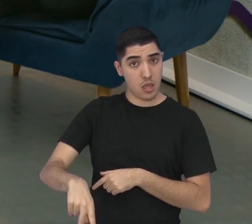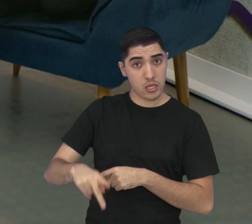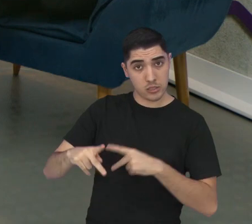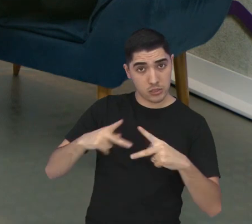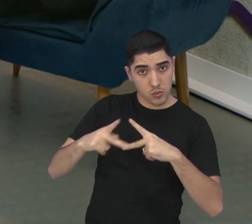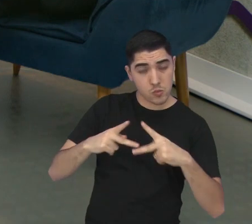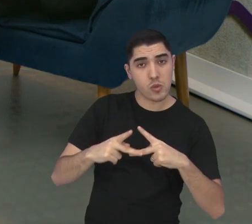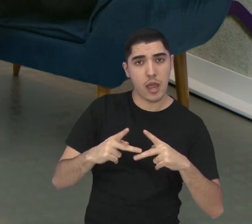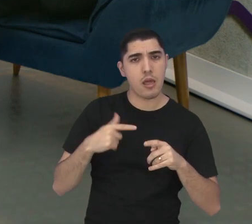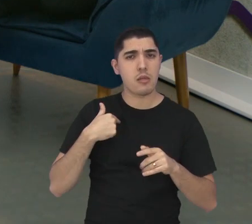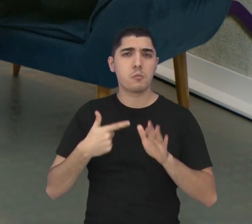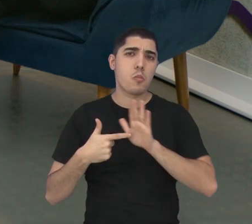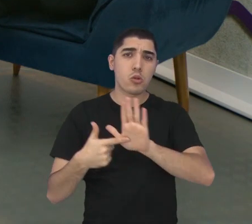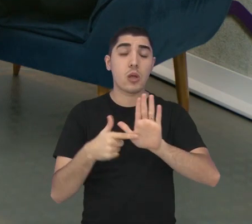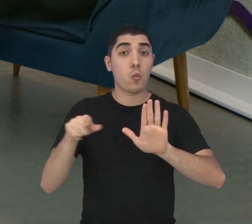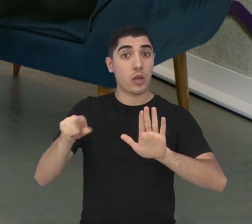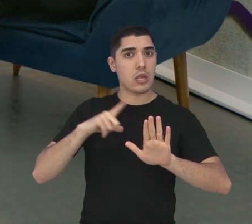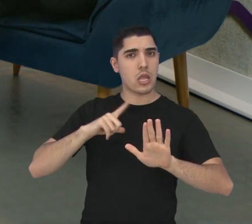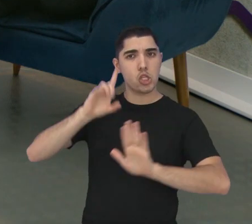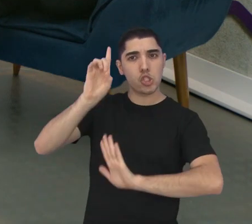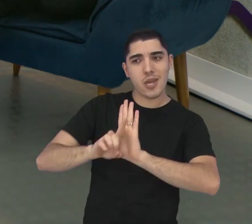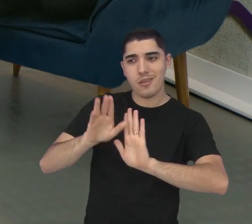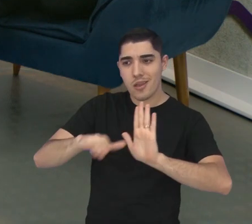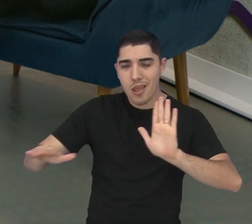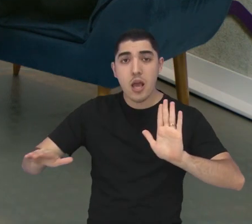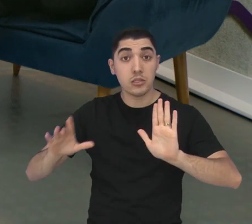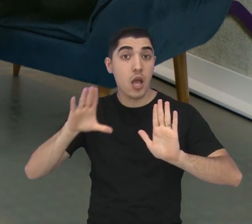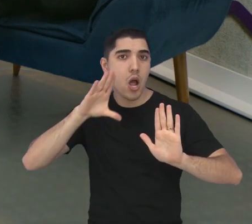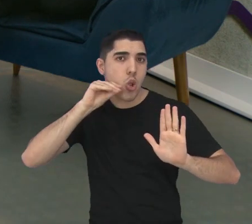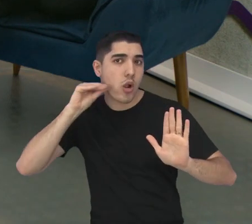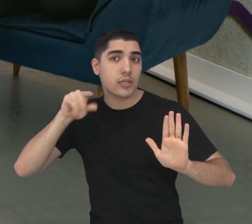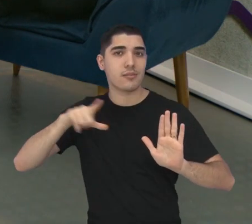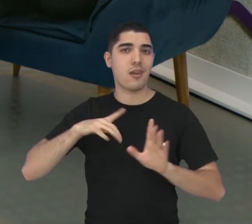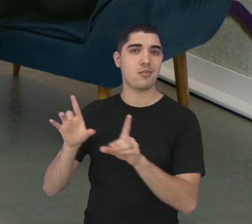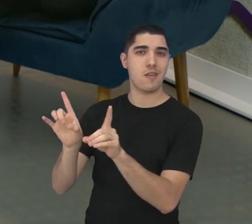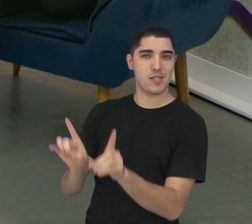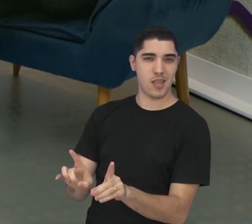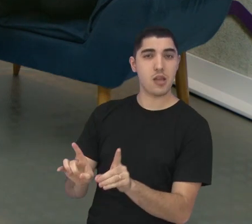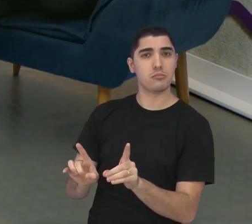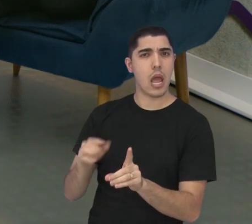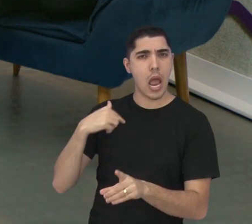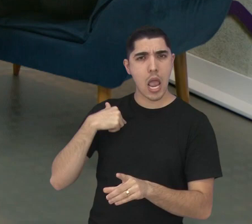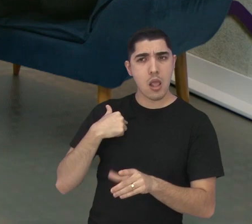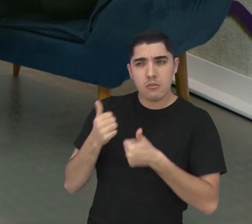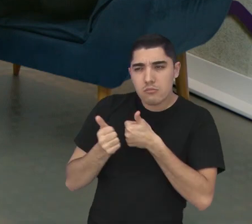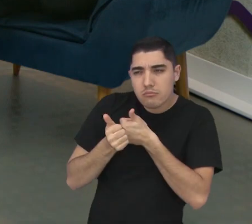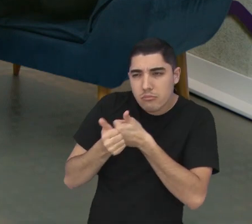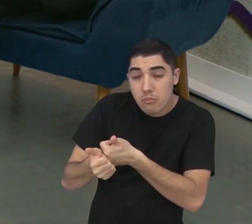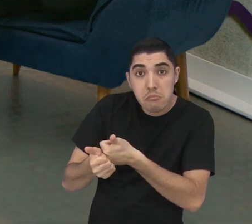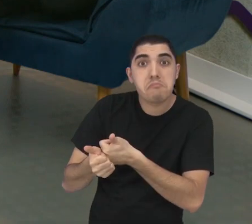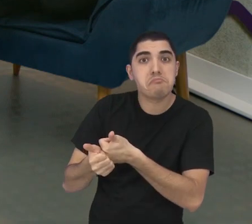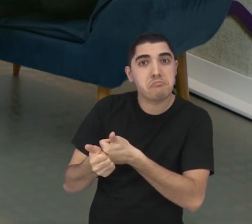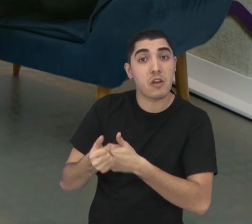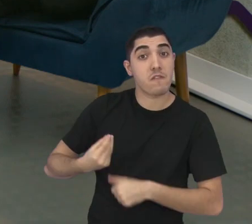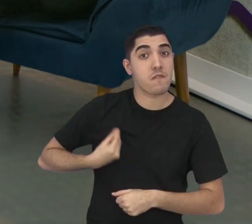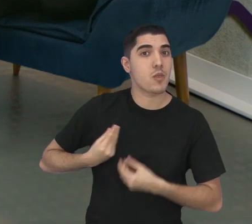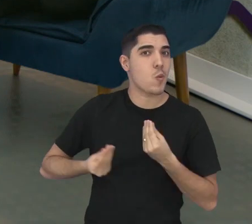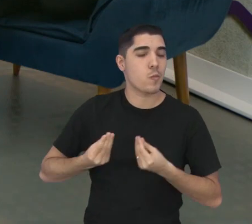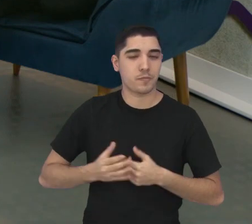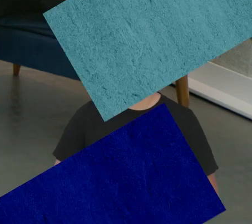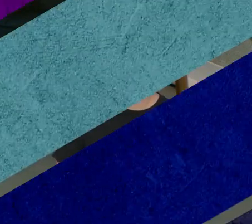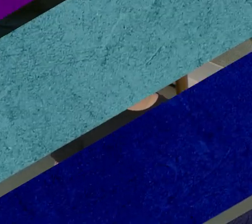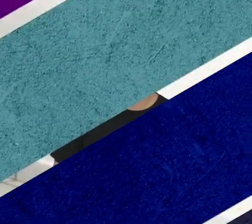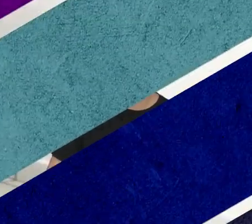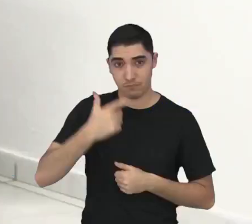cidade, responsável por garantir os direitos de crianças e adolescentes com deficiência, e acompanhei de perto a